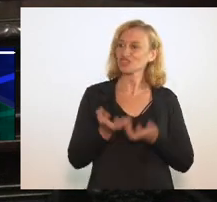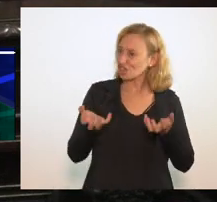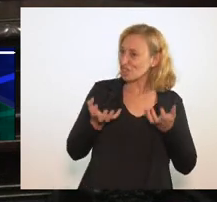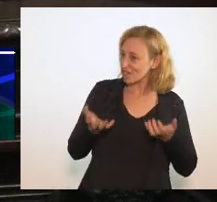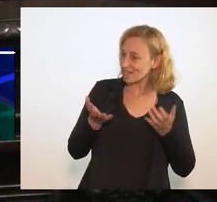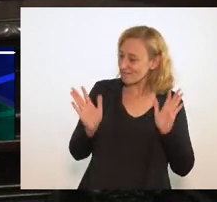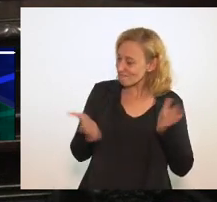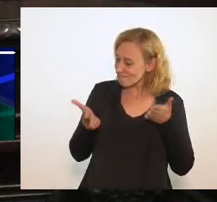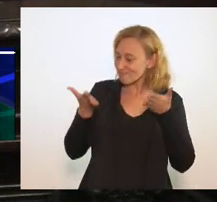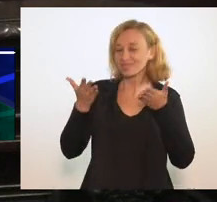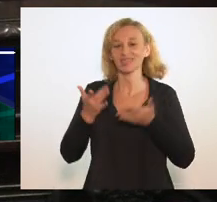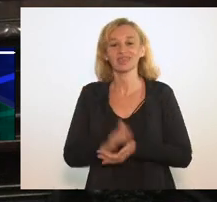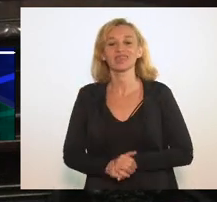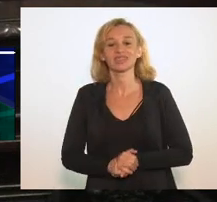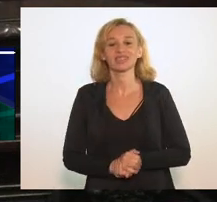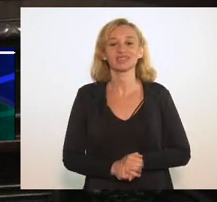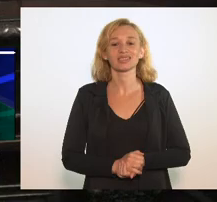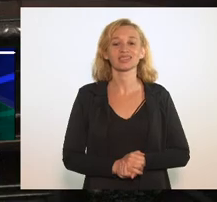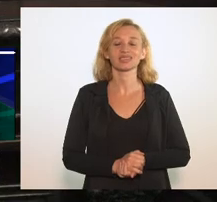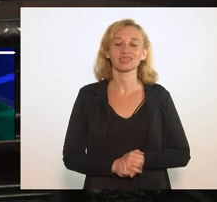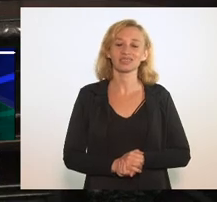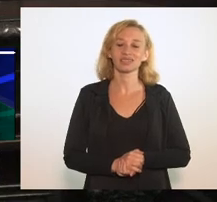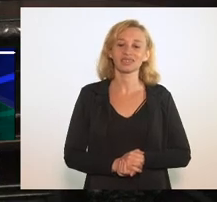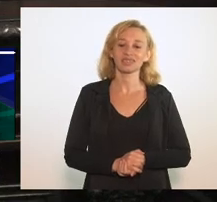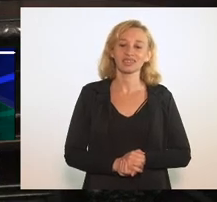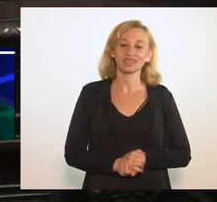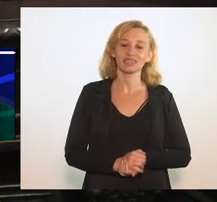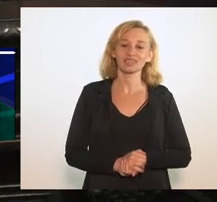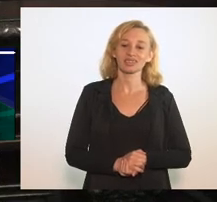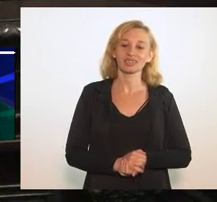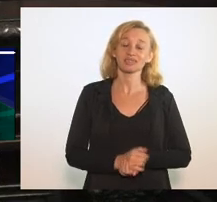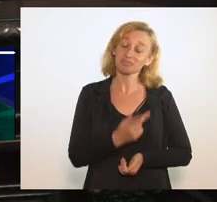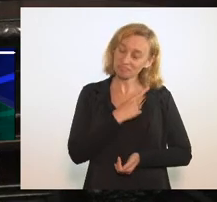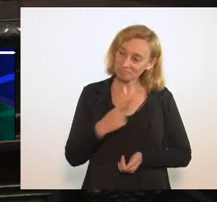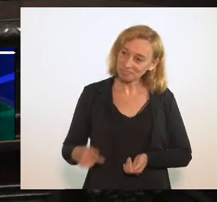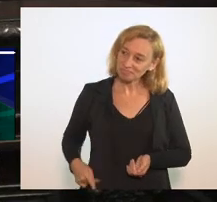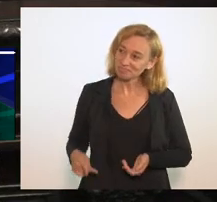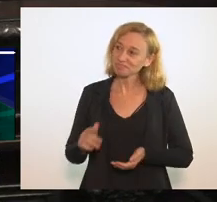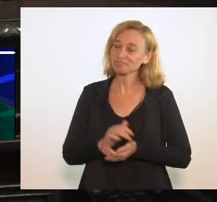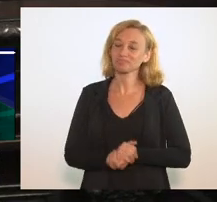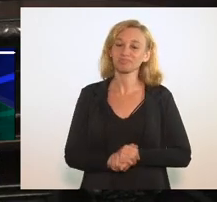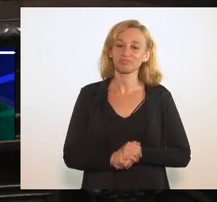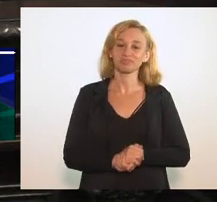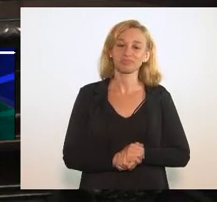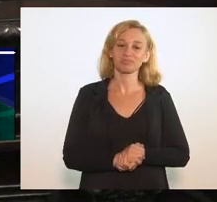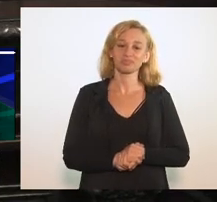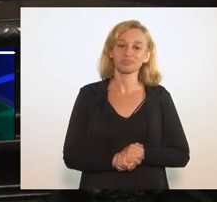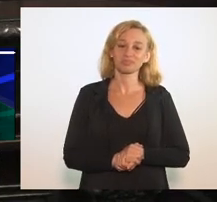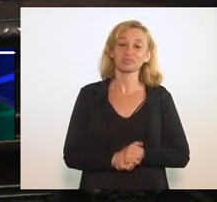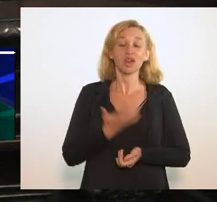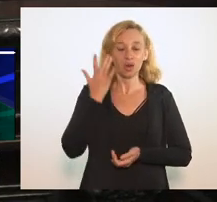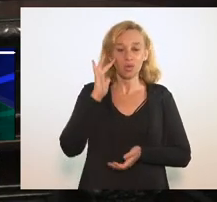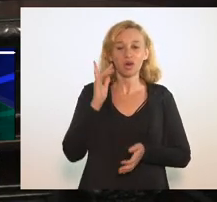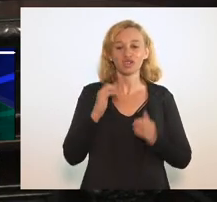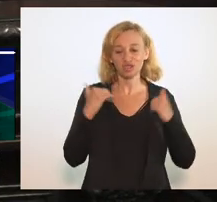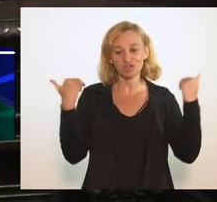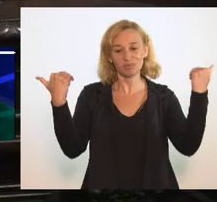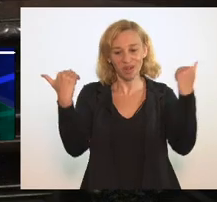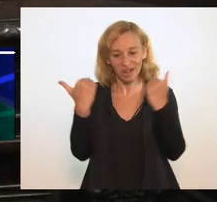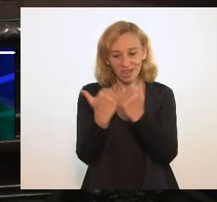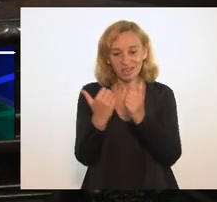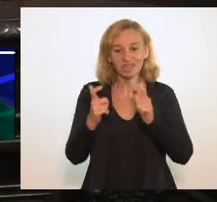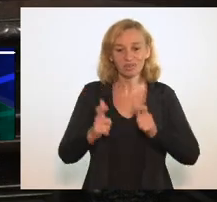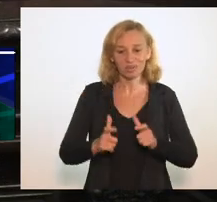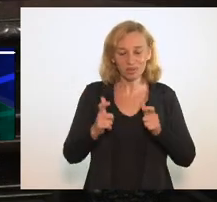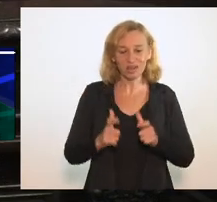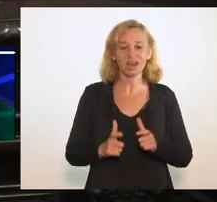aí essa ponderação com o presidente de que eu acho que o Maracanã, o Estádio Mário